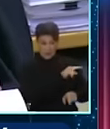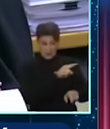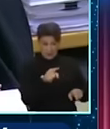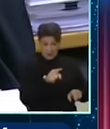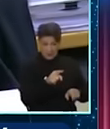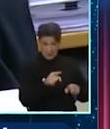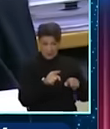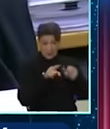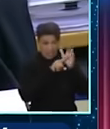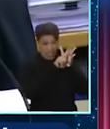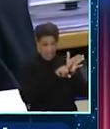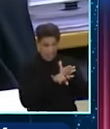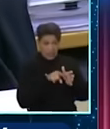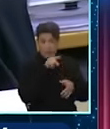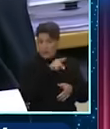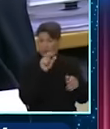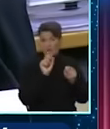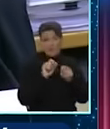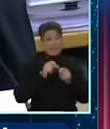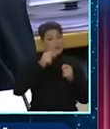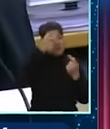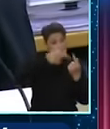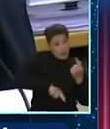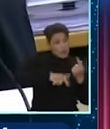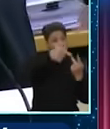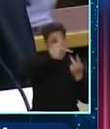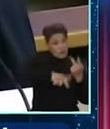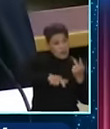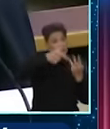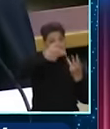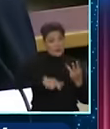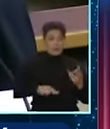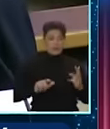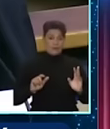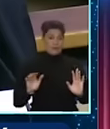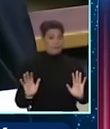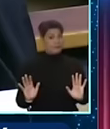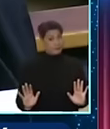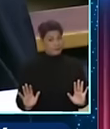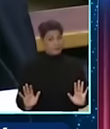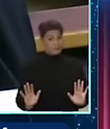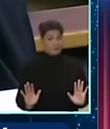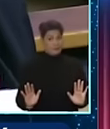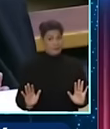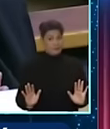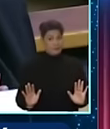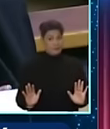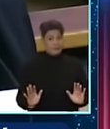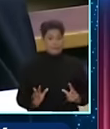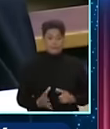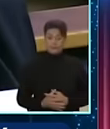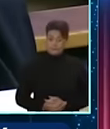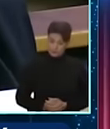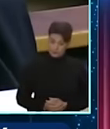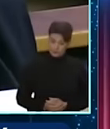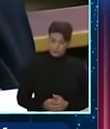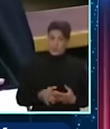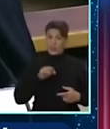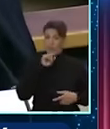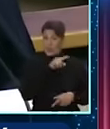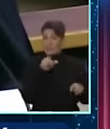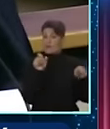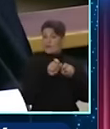PT é claro que é um câncer no nosso país é um partido que quem dera se ele tivesse só roubado financeiramente mas na